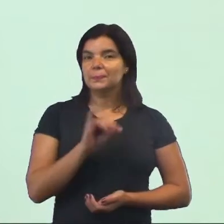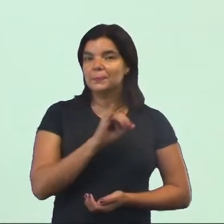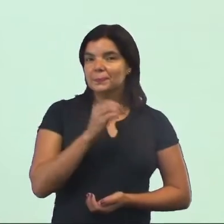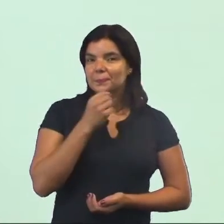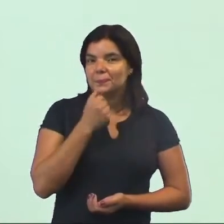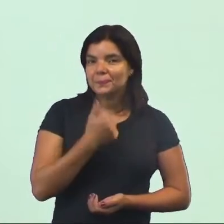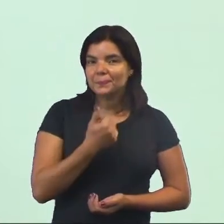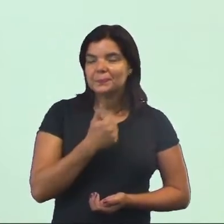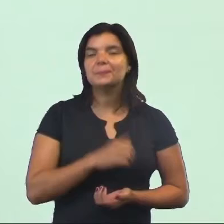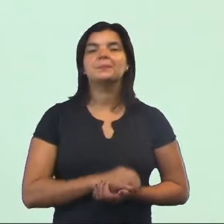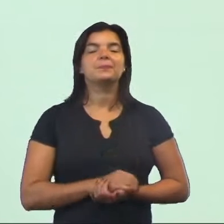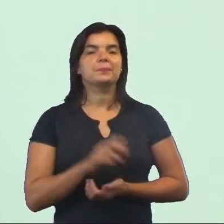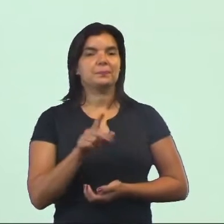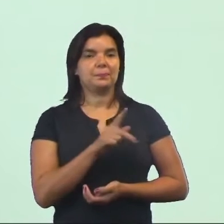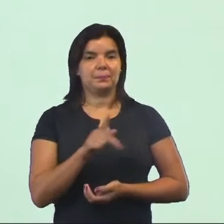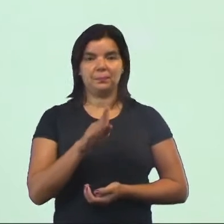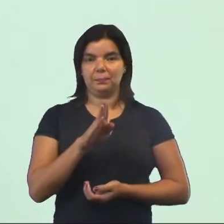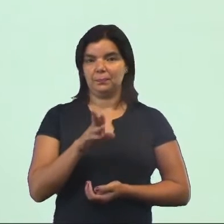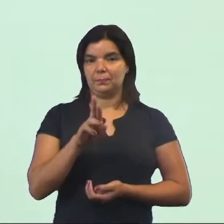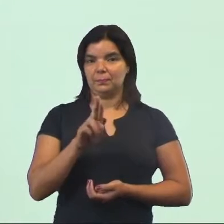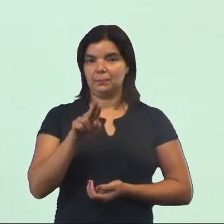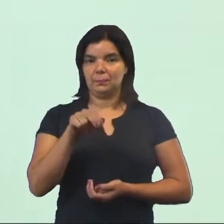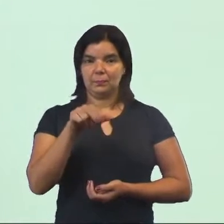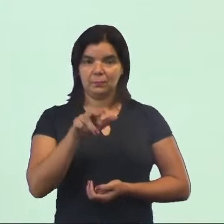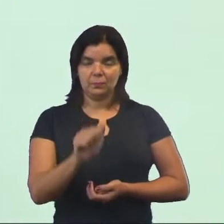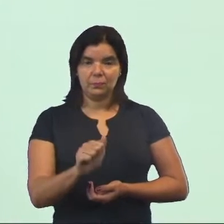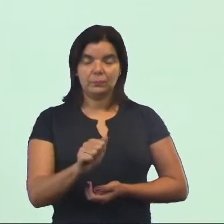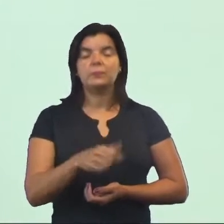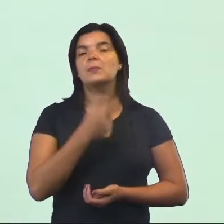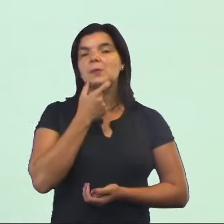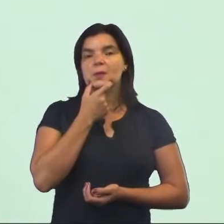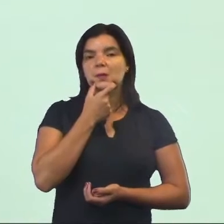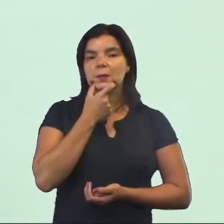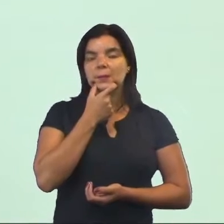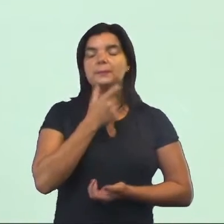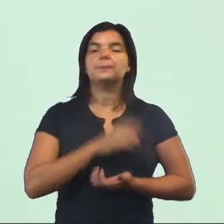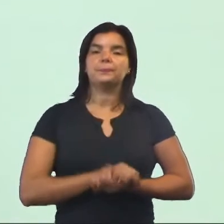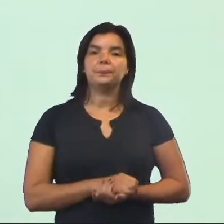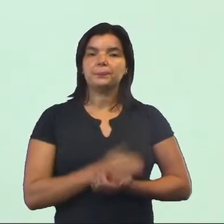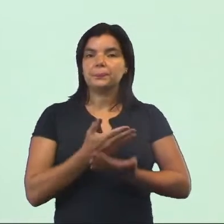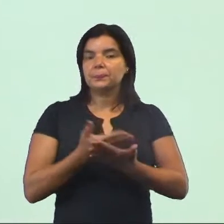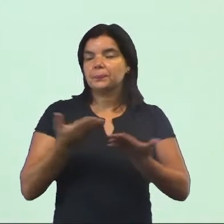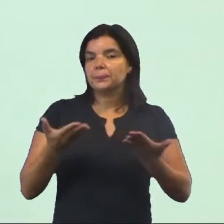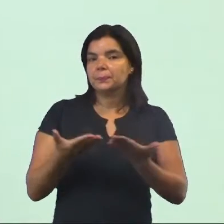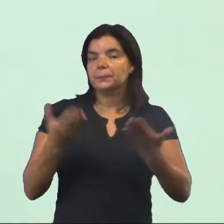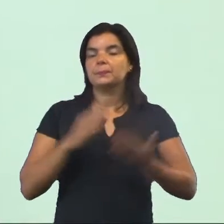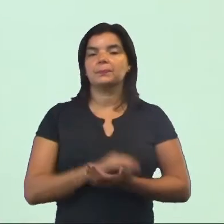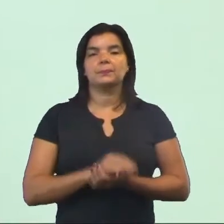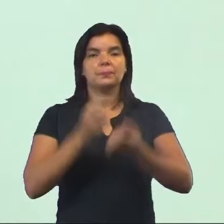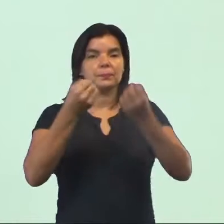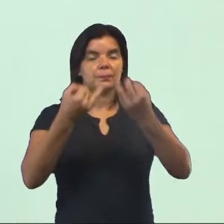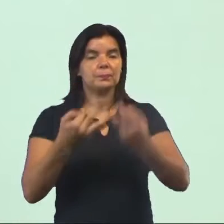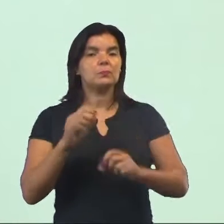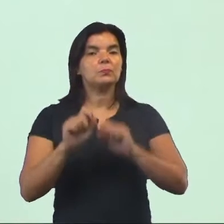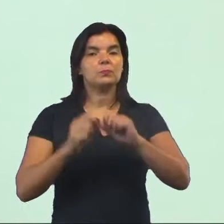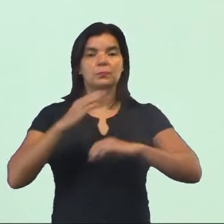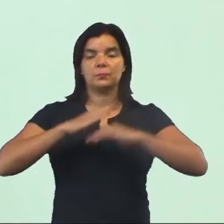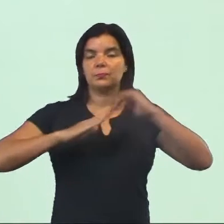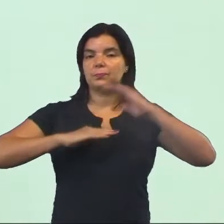Olá, tudo bem? Eu sou a professora Bruna, de língua inglesa. Na nossa aula de hoje falaremos